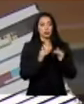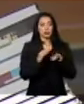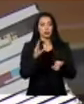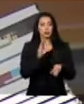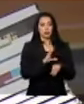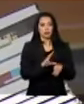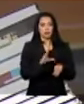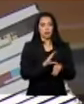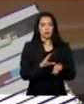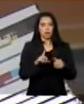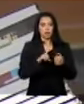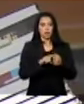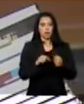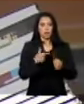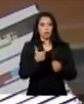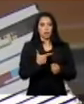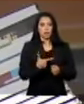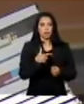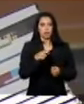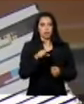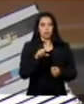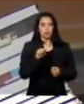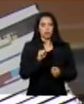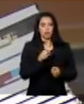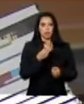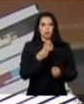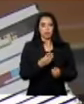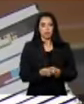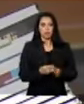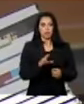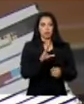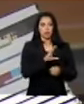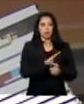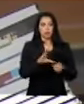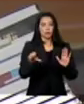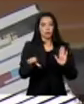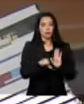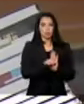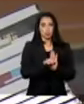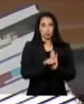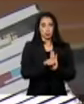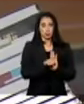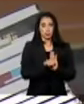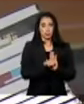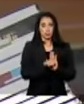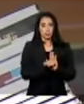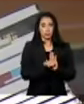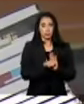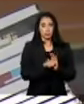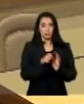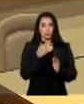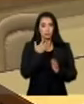do artigo 283 do Código de Processo Penal.